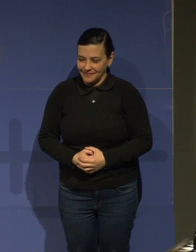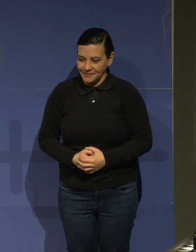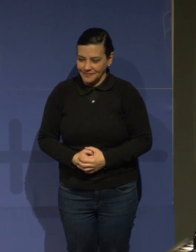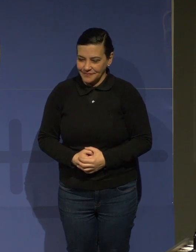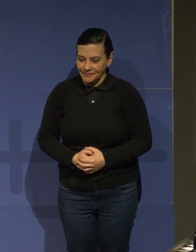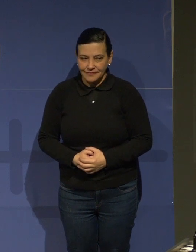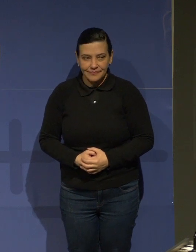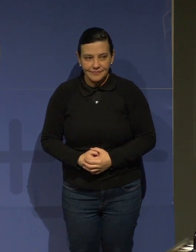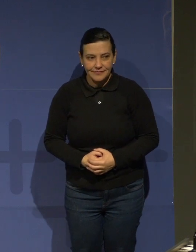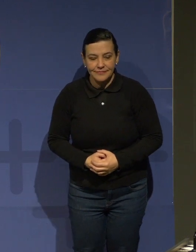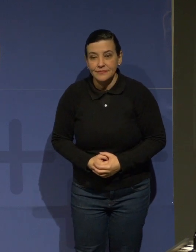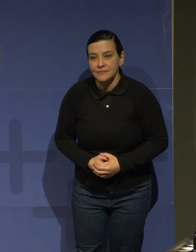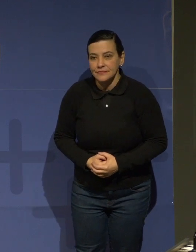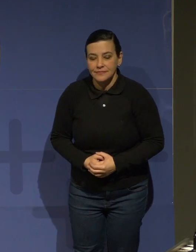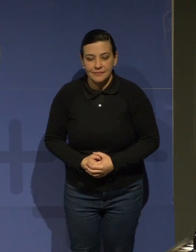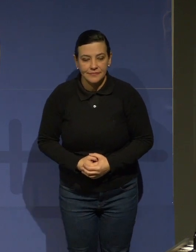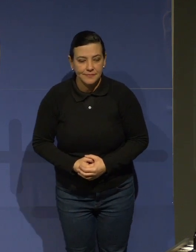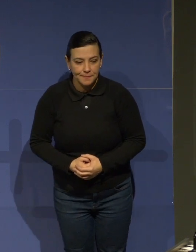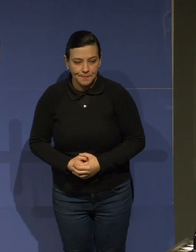Ok.